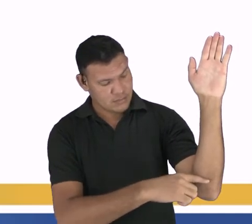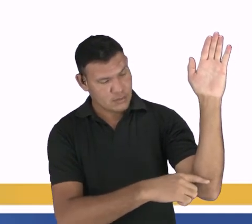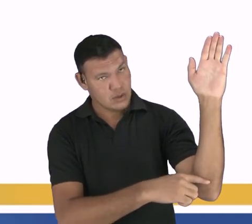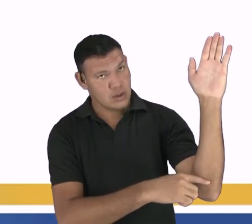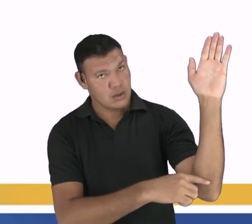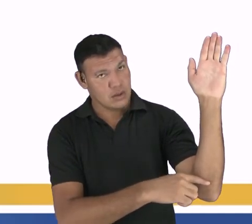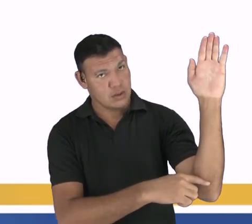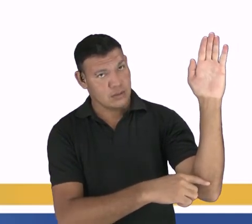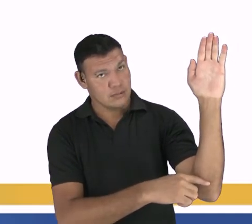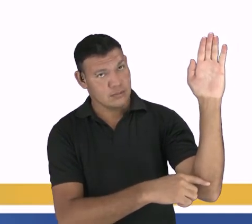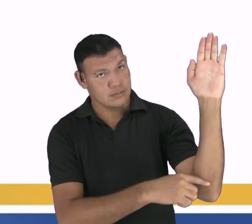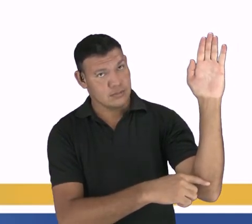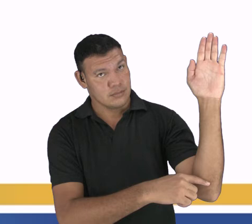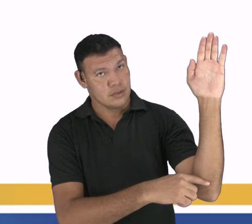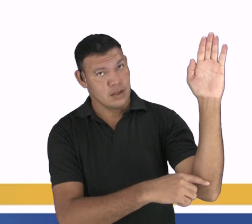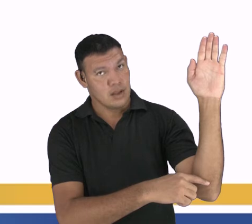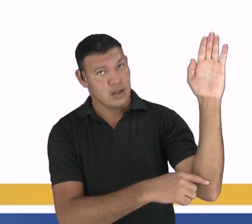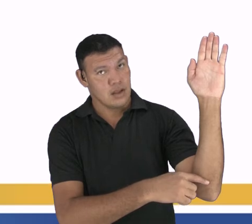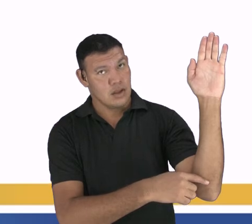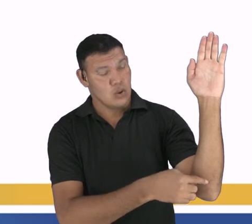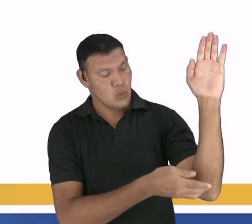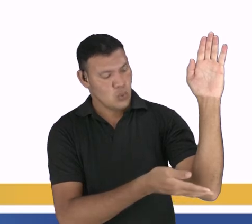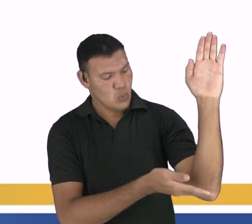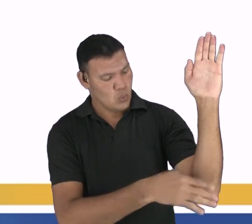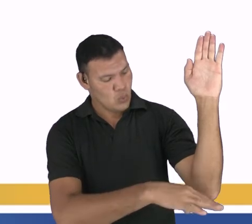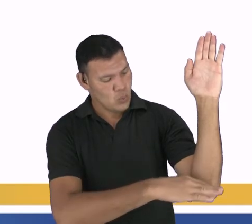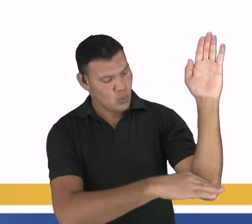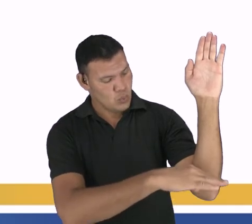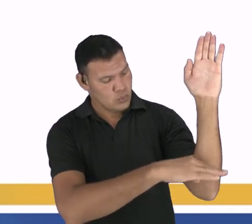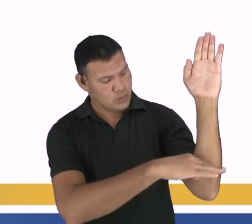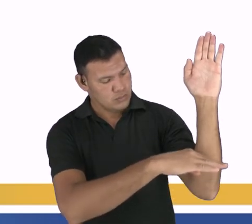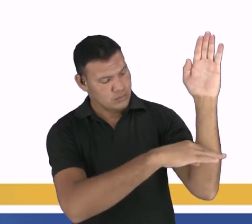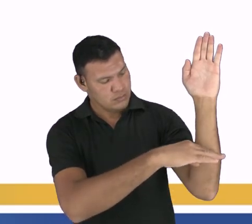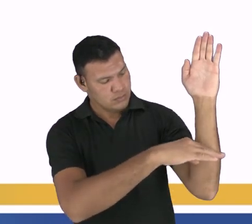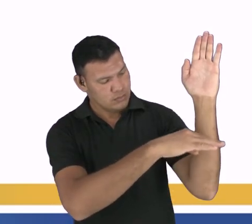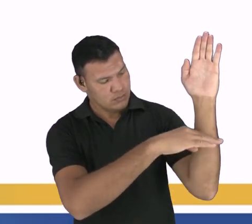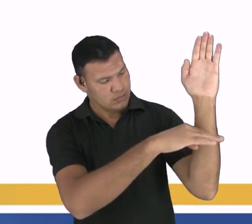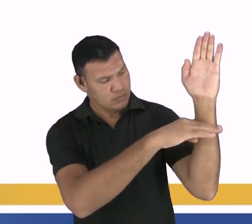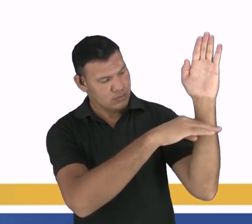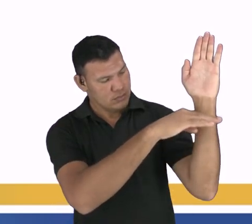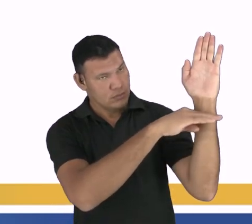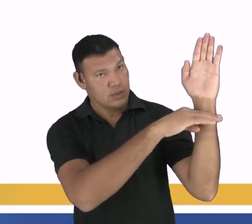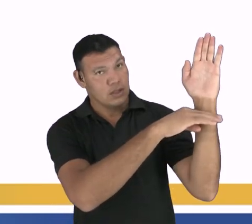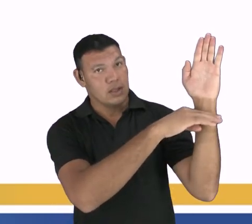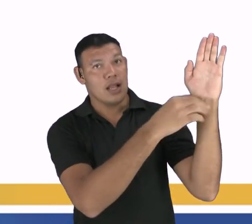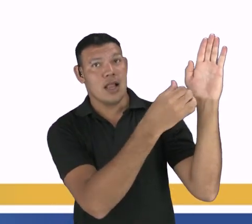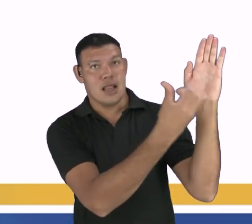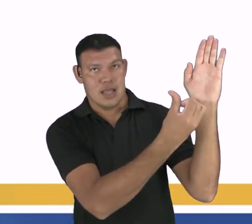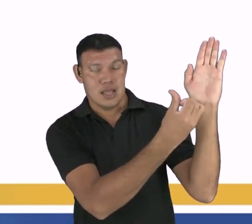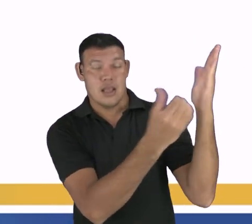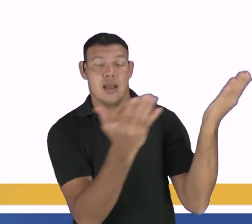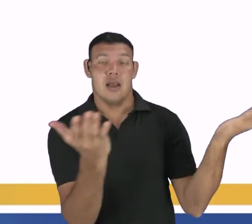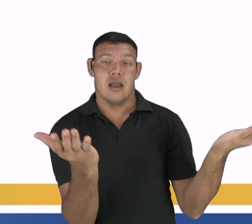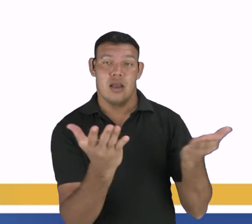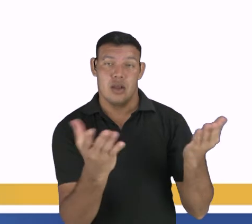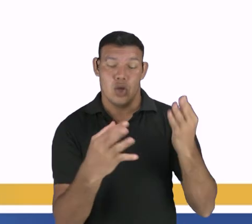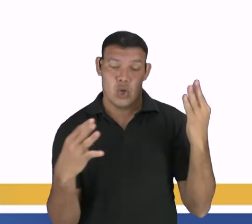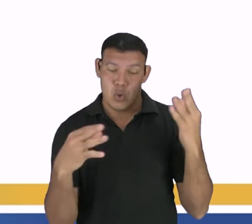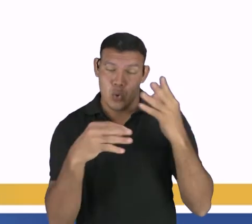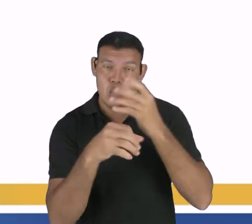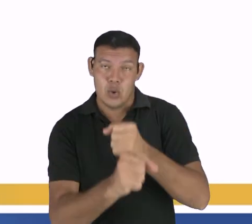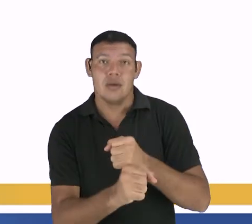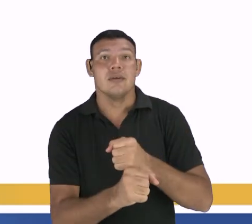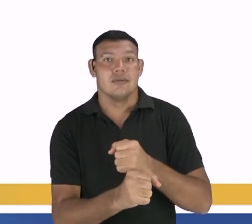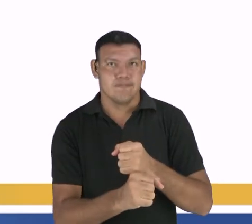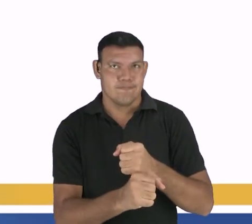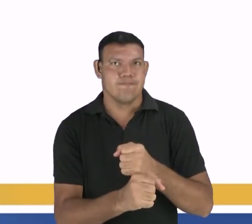2 negativo aí, né, foi operado com esse 6 positivo. Então, temos uma soma aí de